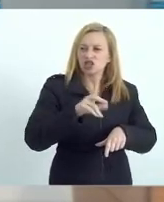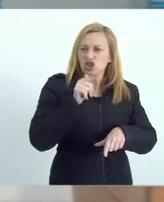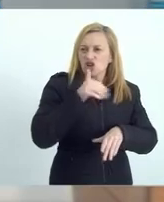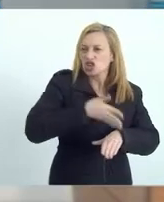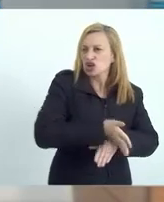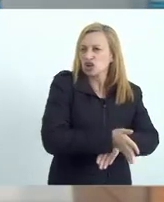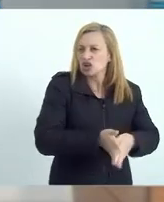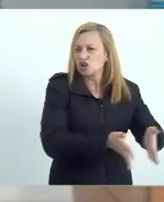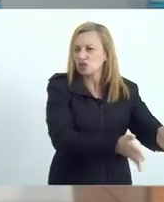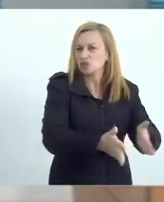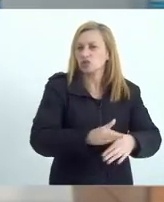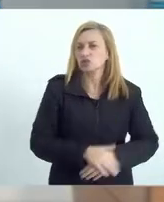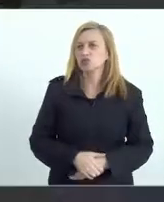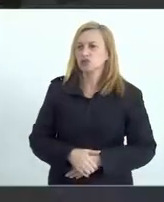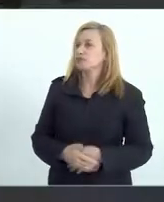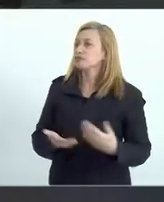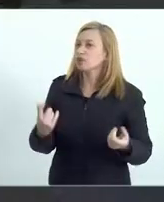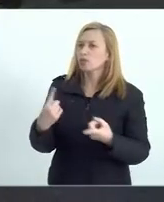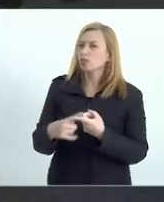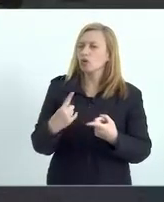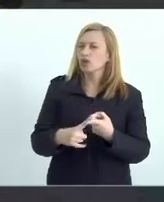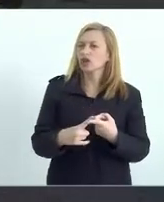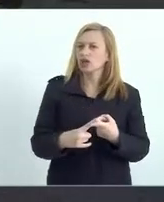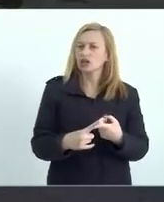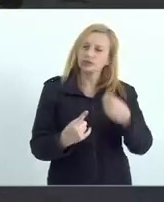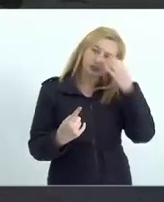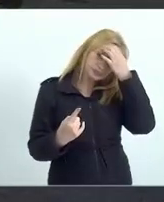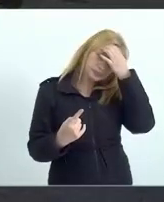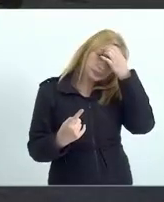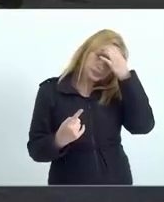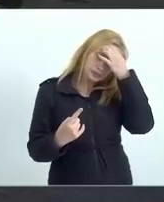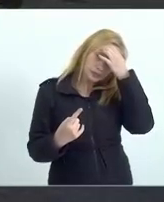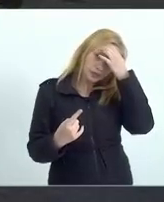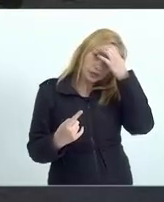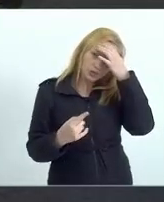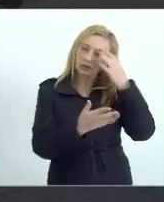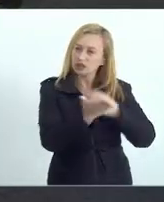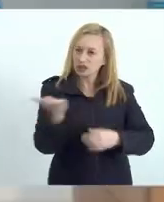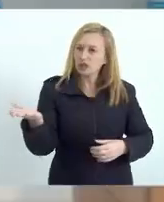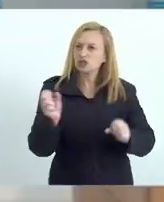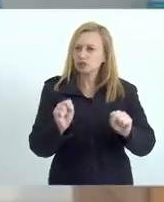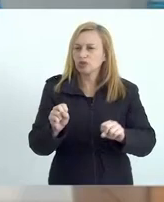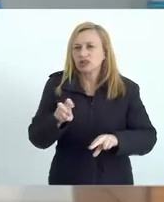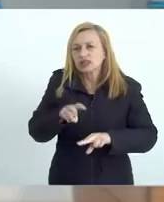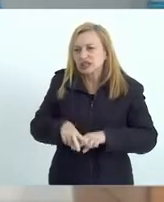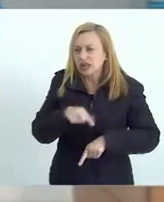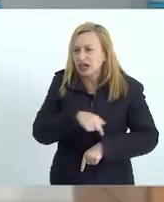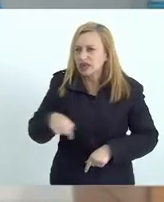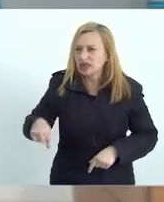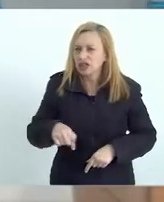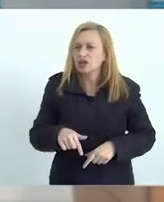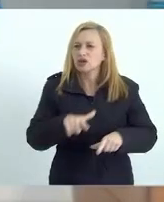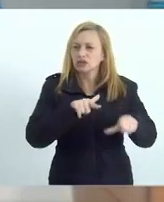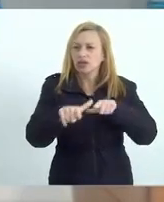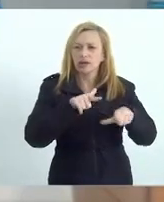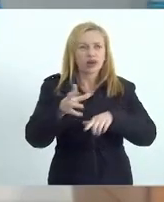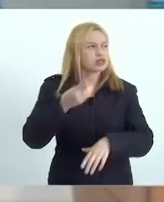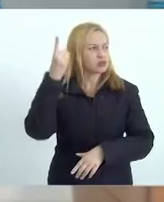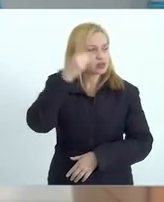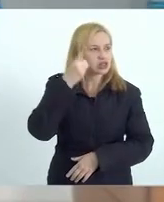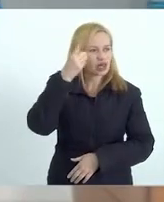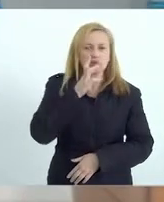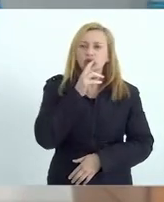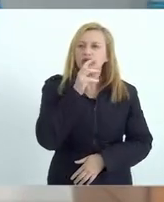senhores daqui a pouco estarão sentados aqui e o senhor estarão aquartelados com trabalho do deputado